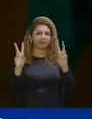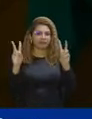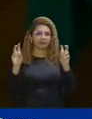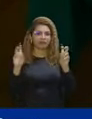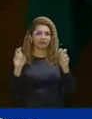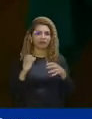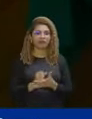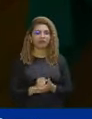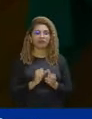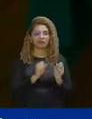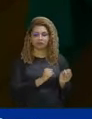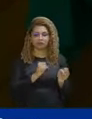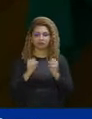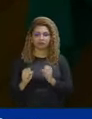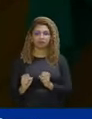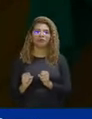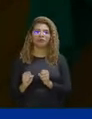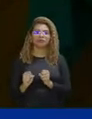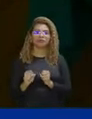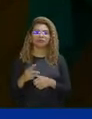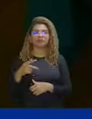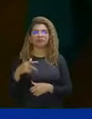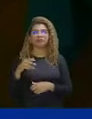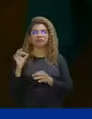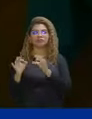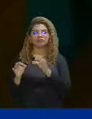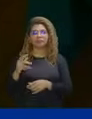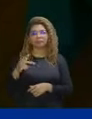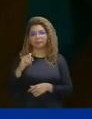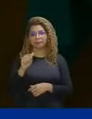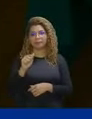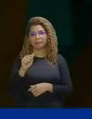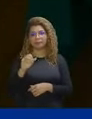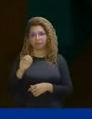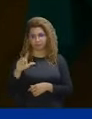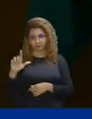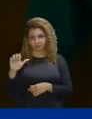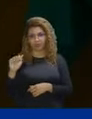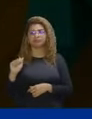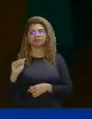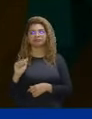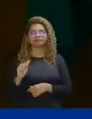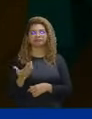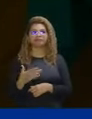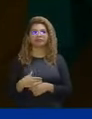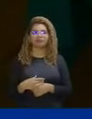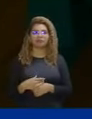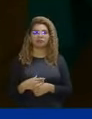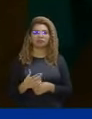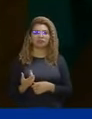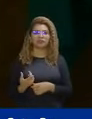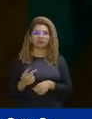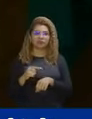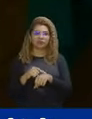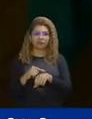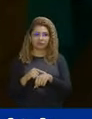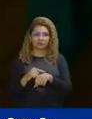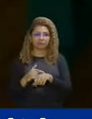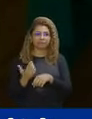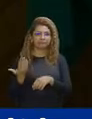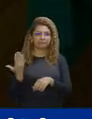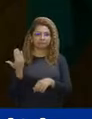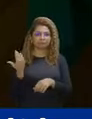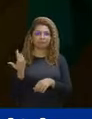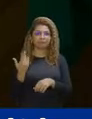senhora, excelentíssima juíza Paola Julien. E, bem recentemente, apenas poucas horas